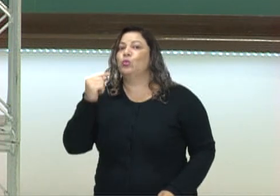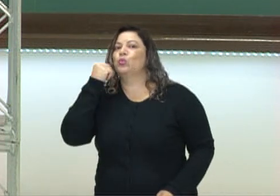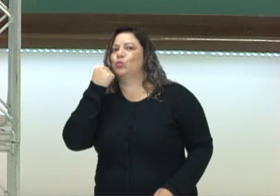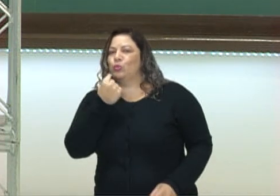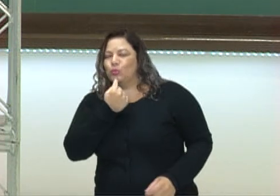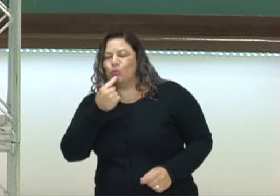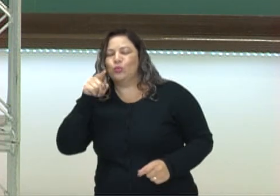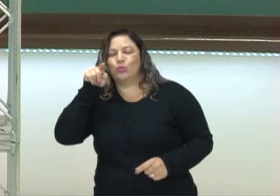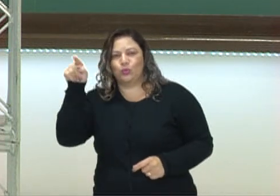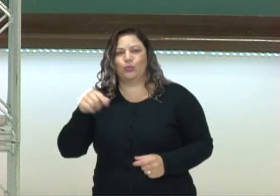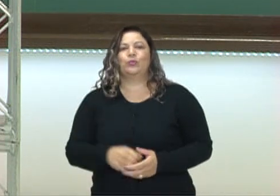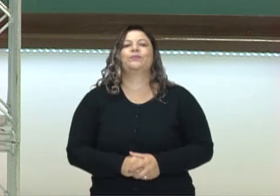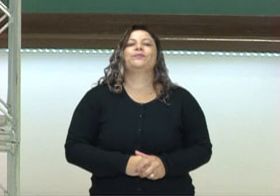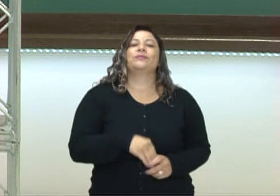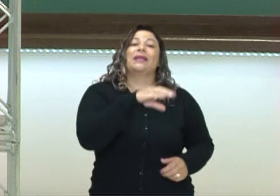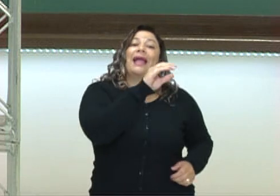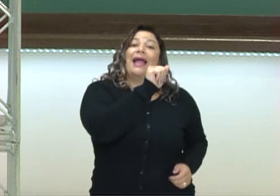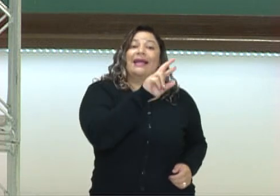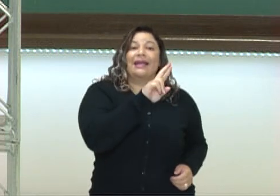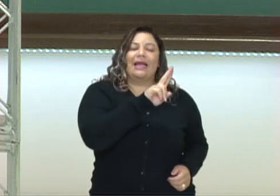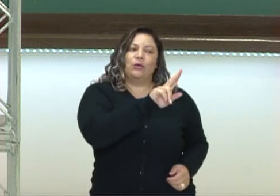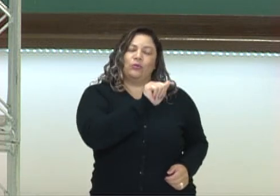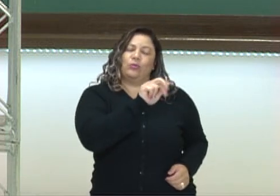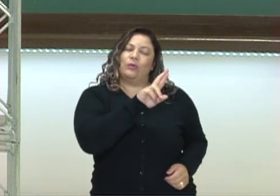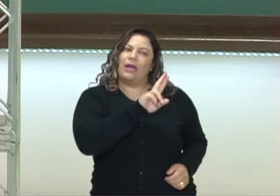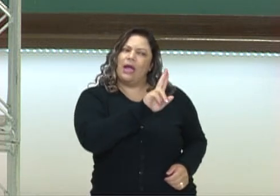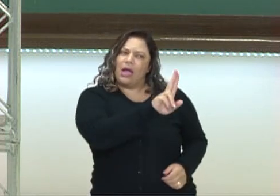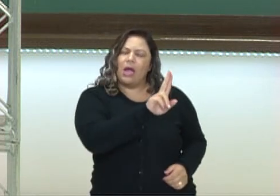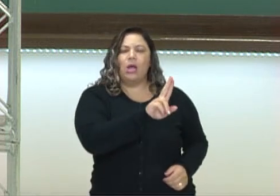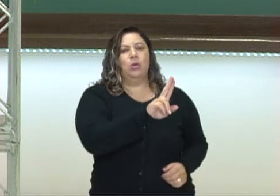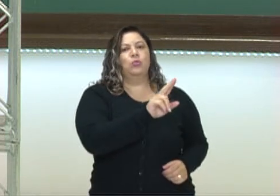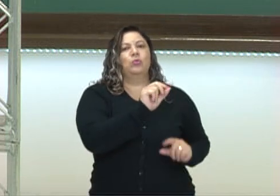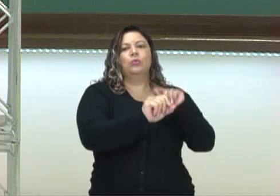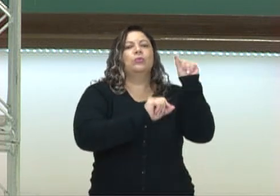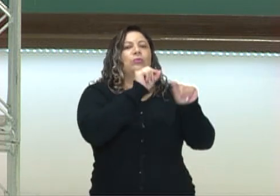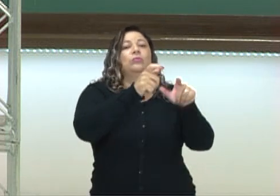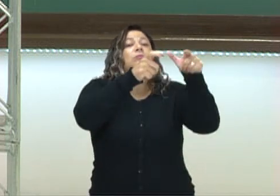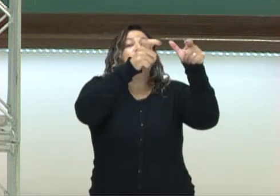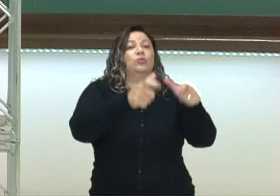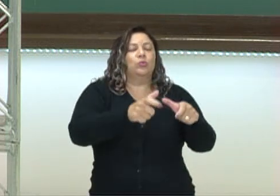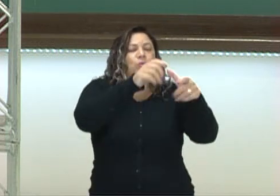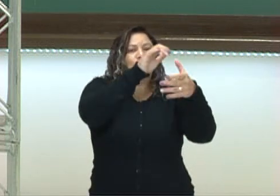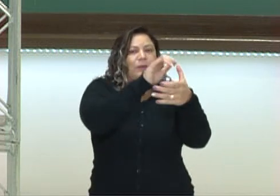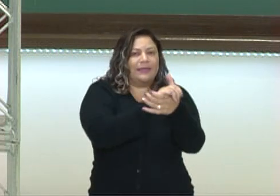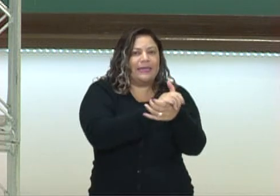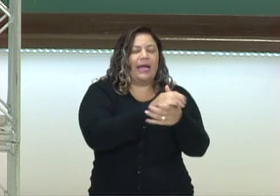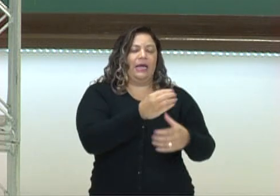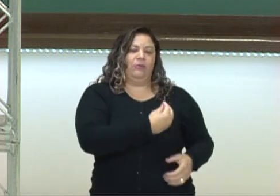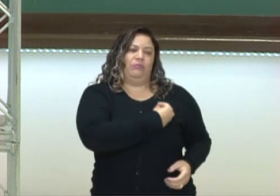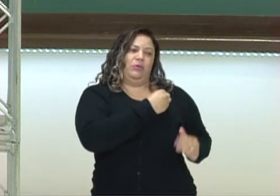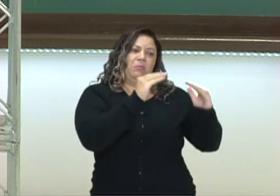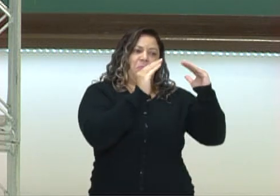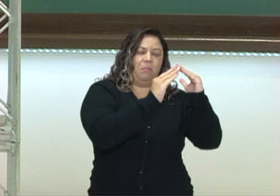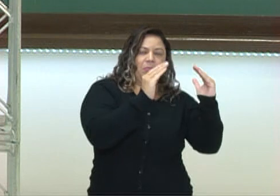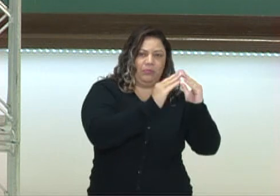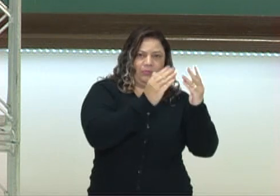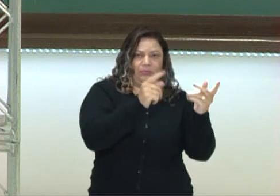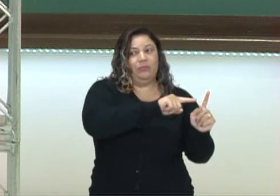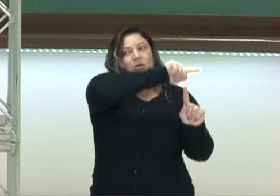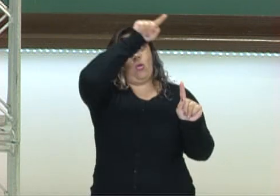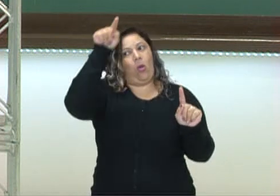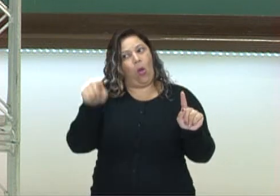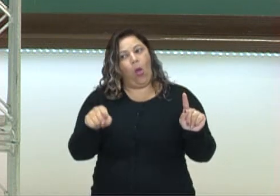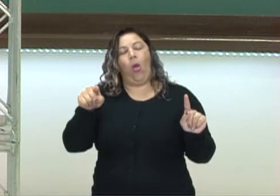confunda-se, Caruaru é a região onde o padre mora e a região onde os noivos se casaram e moram, residem, é Lajedo, no